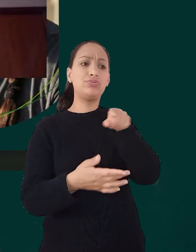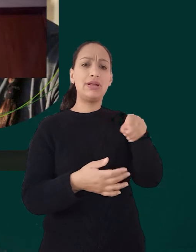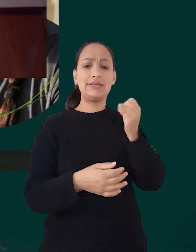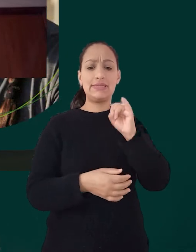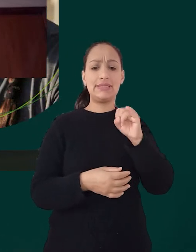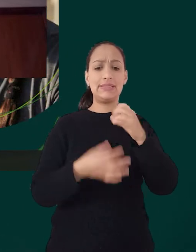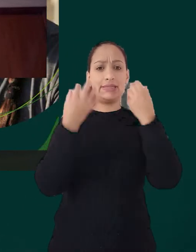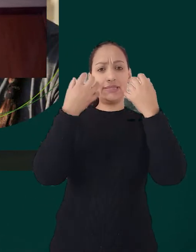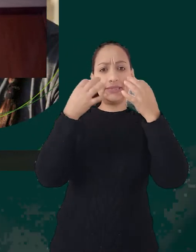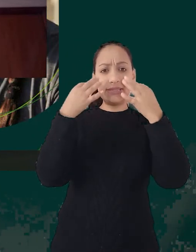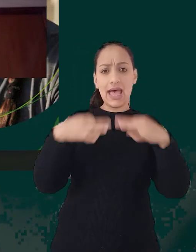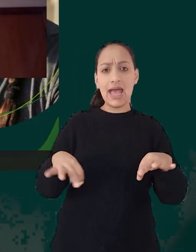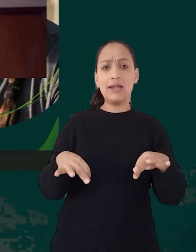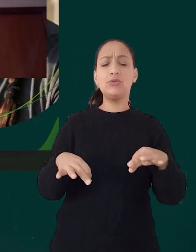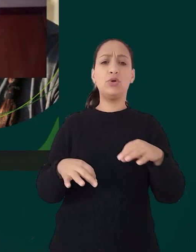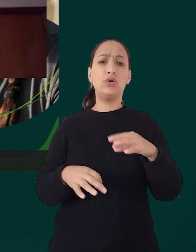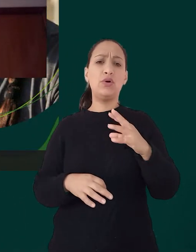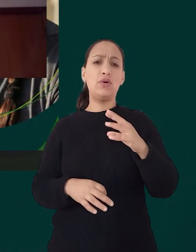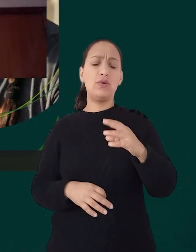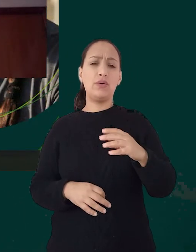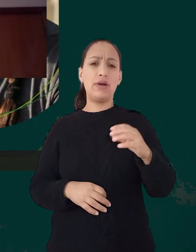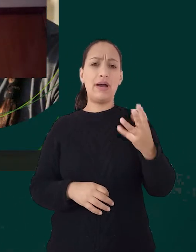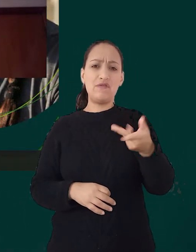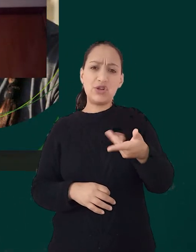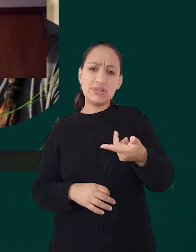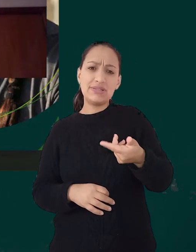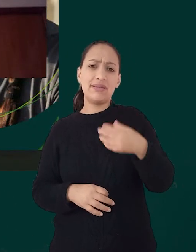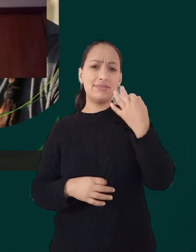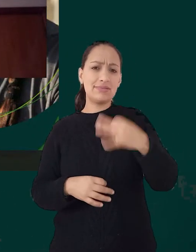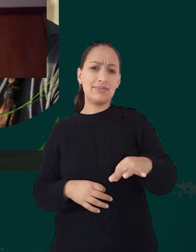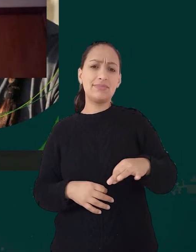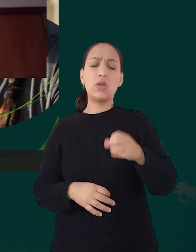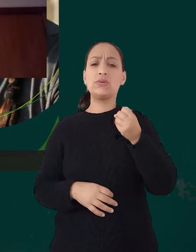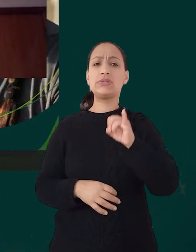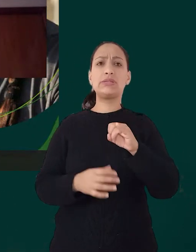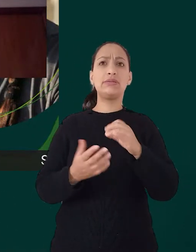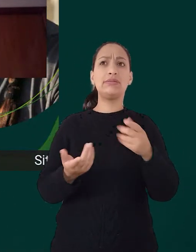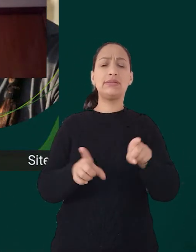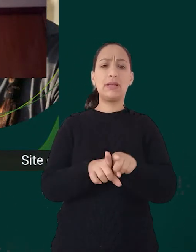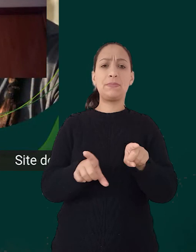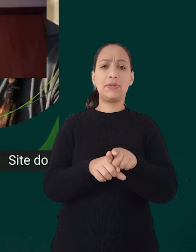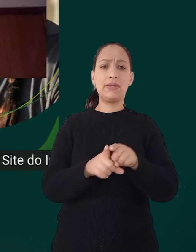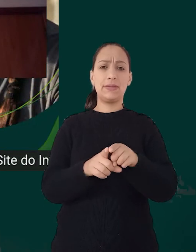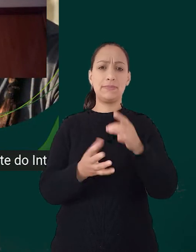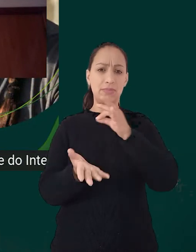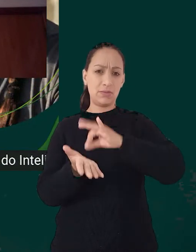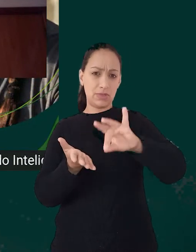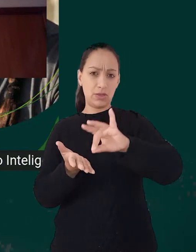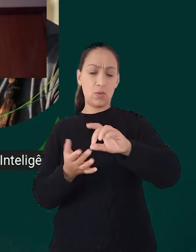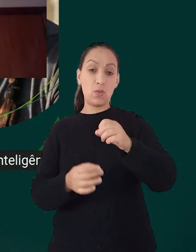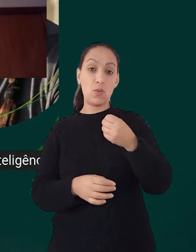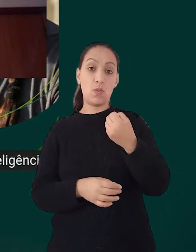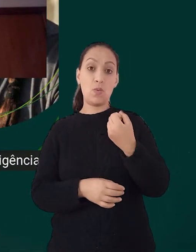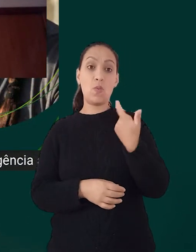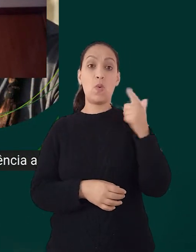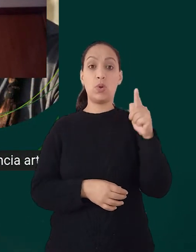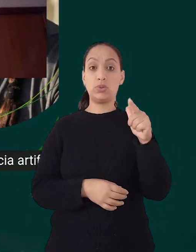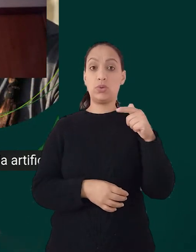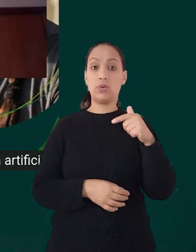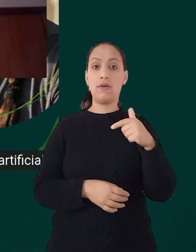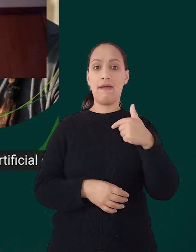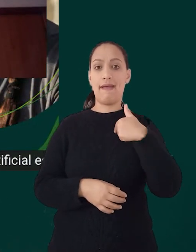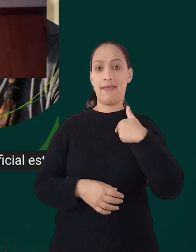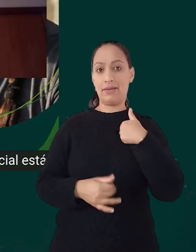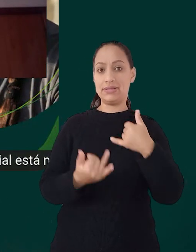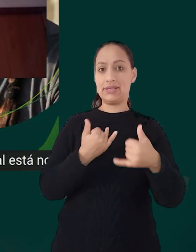golpe está na velocidade certa, ou até mais se o inimigo, o meu outro eu, que quando